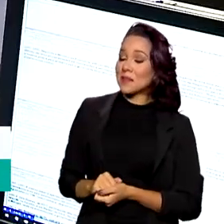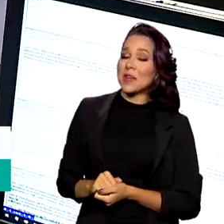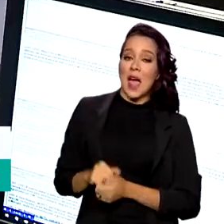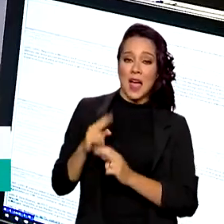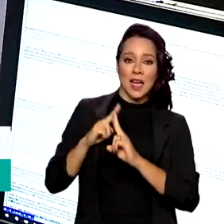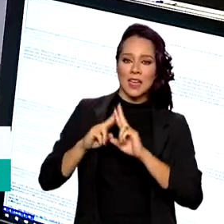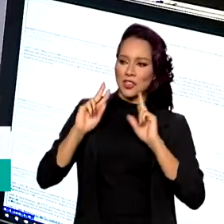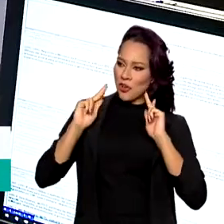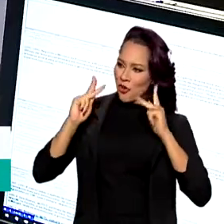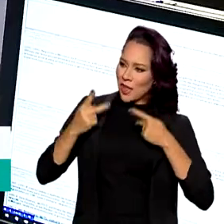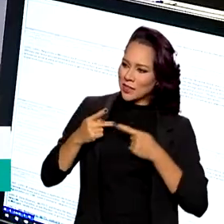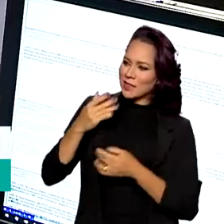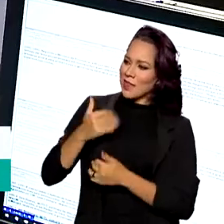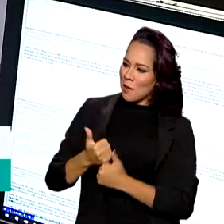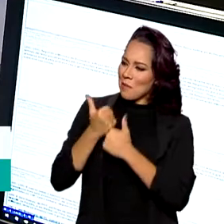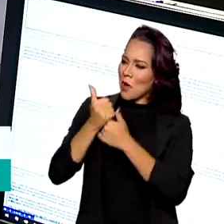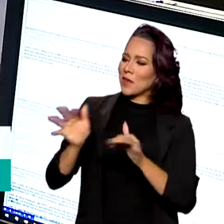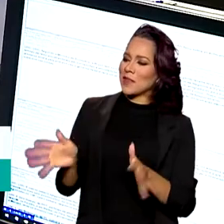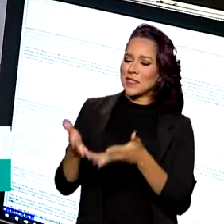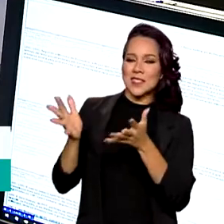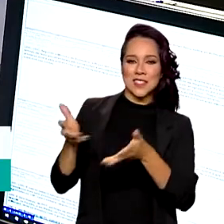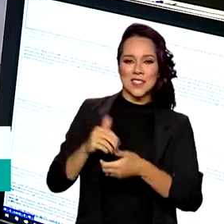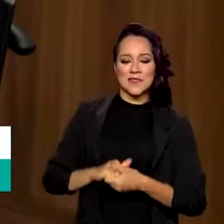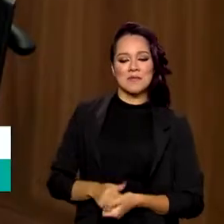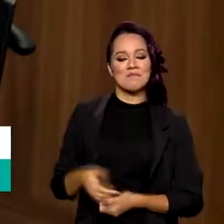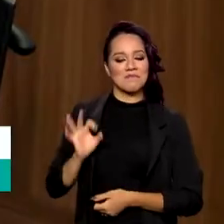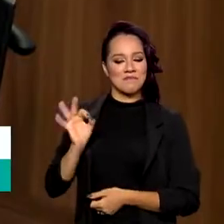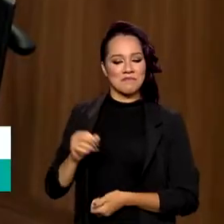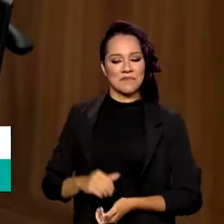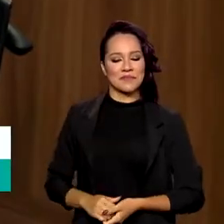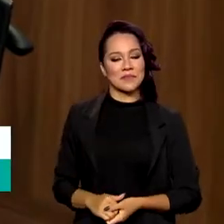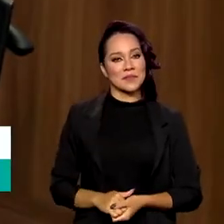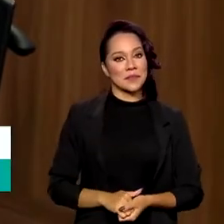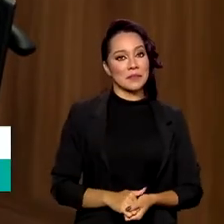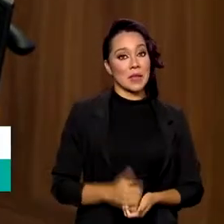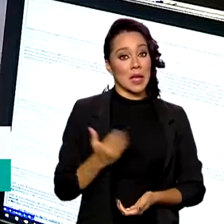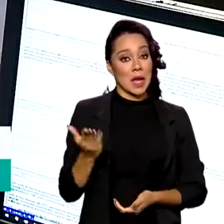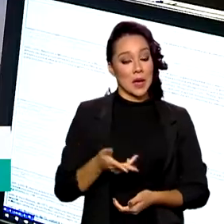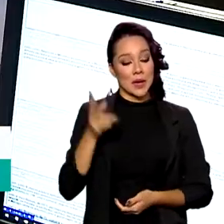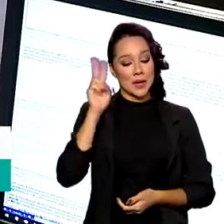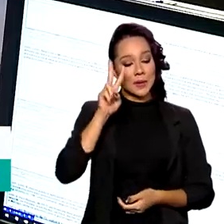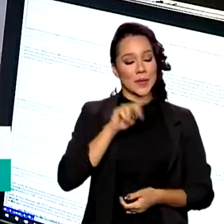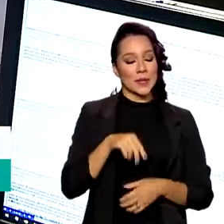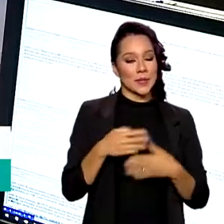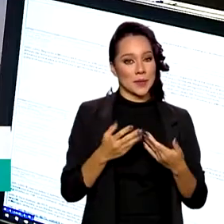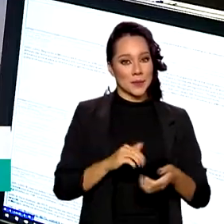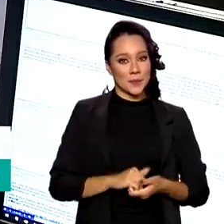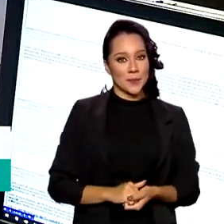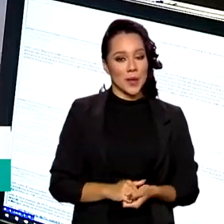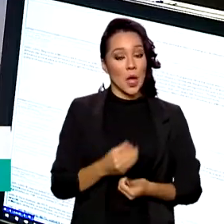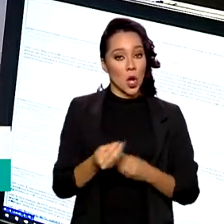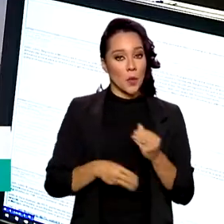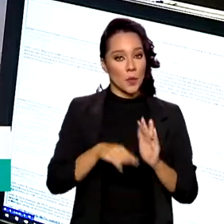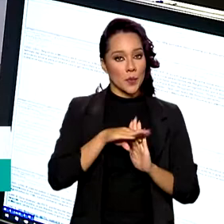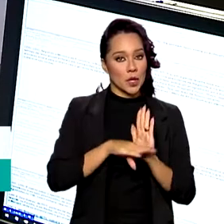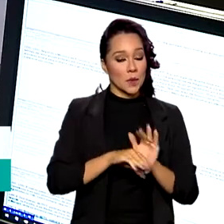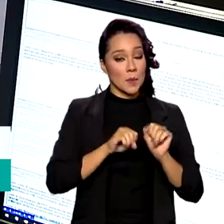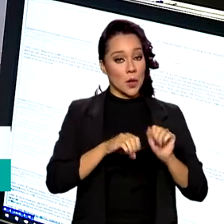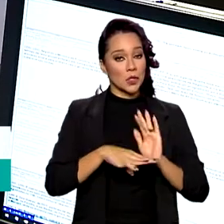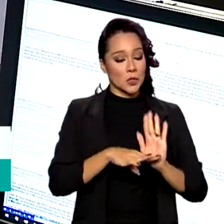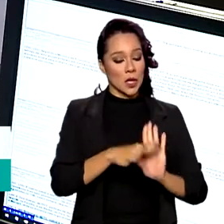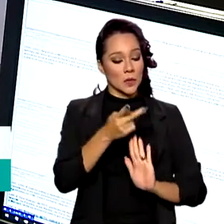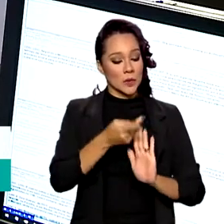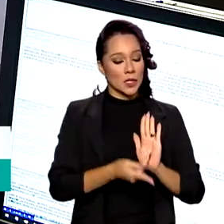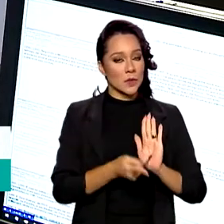reconhece e ela apoia isso incentiva isso exatamente isso agora reforçando Então nesse sentido como o programa pode ajudar